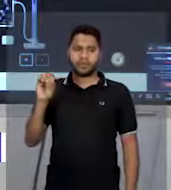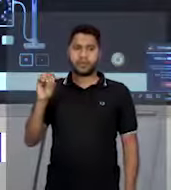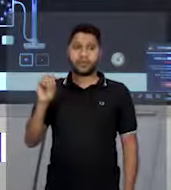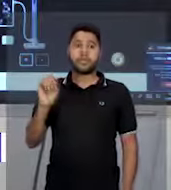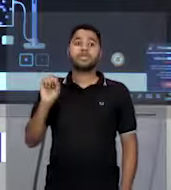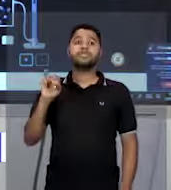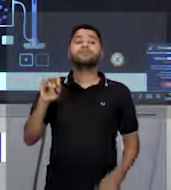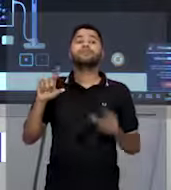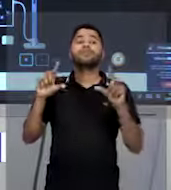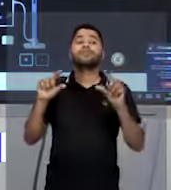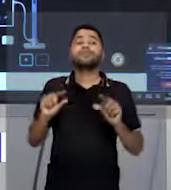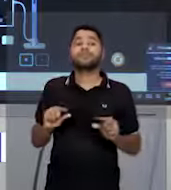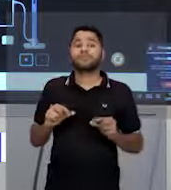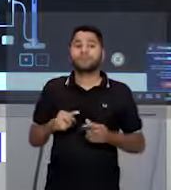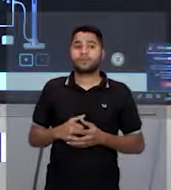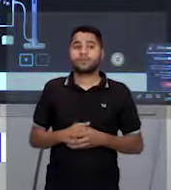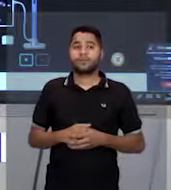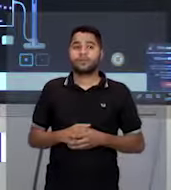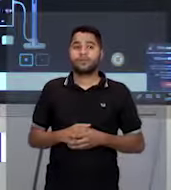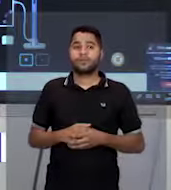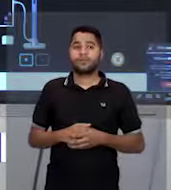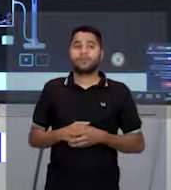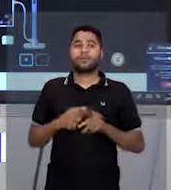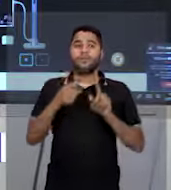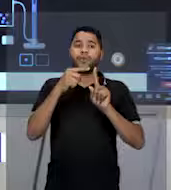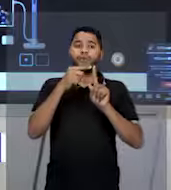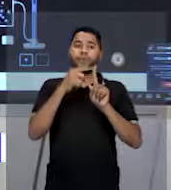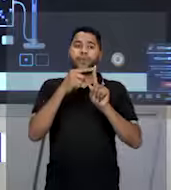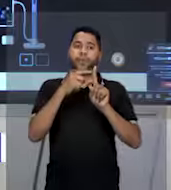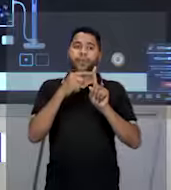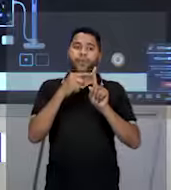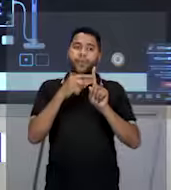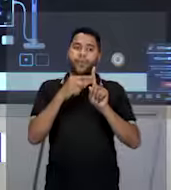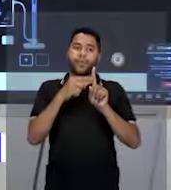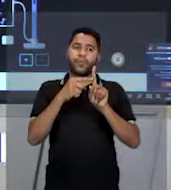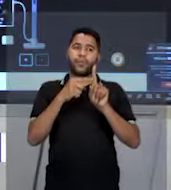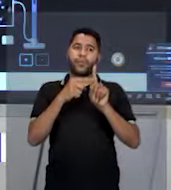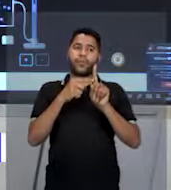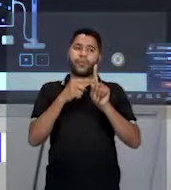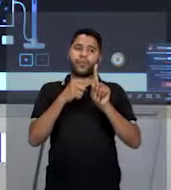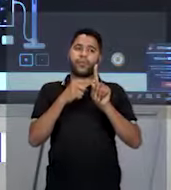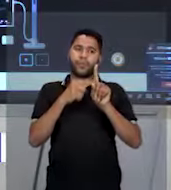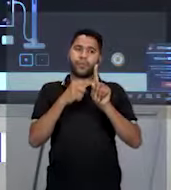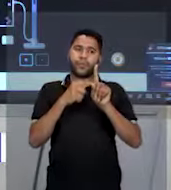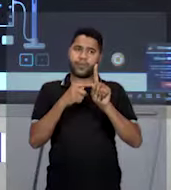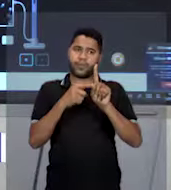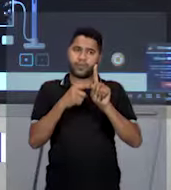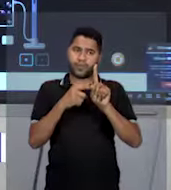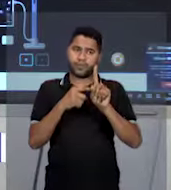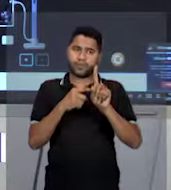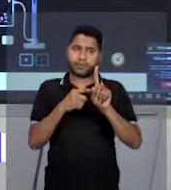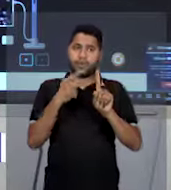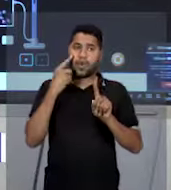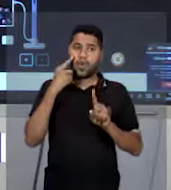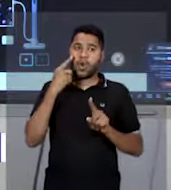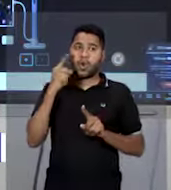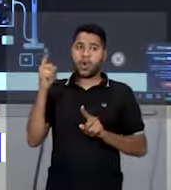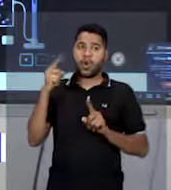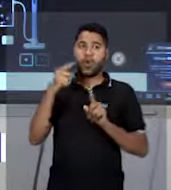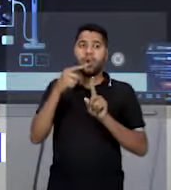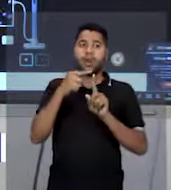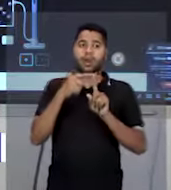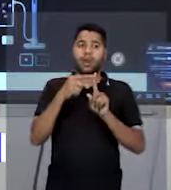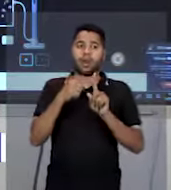se eu reduzir aqui? Eu vou esfriar a minha amostra. Repara que a minha temperatura aqui está diminuindo, olha o meu termômetro